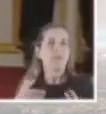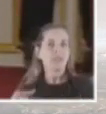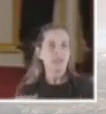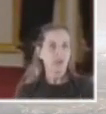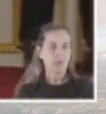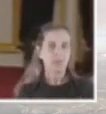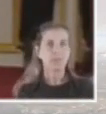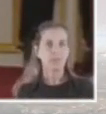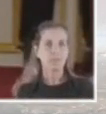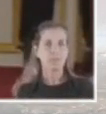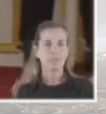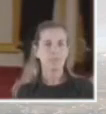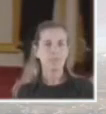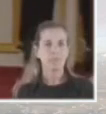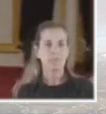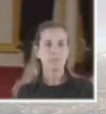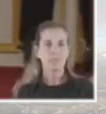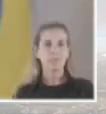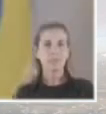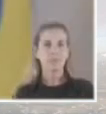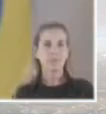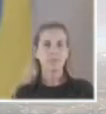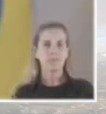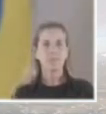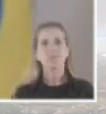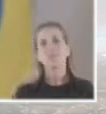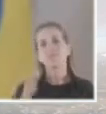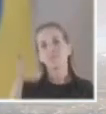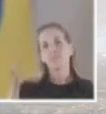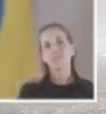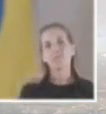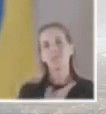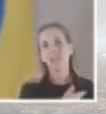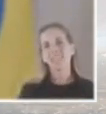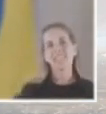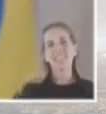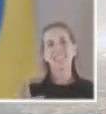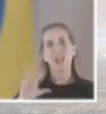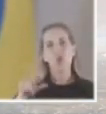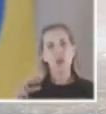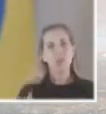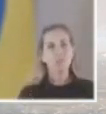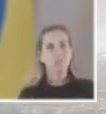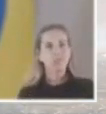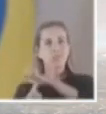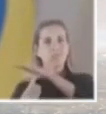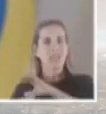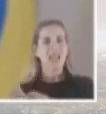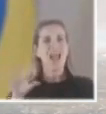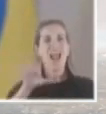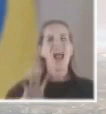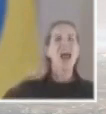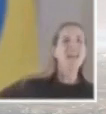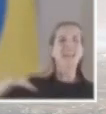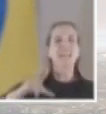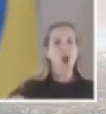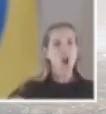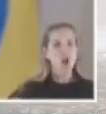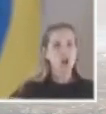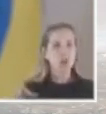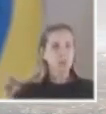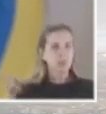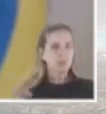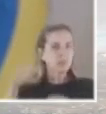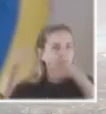entre Brasil e Argentina. Então, ainda segue sendo um parceiro muito importante, porque depois vem os Estados Unidos com 9%.